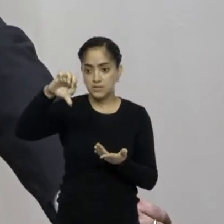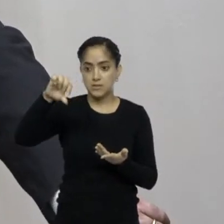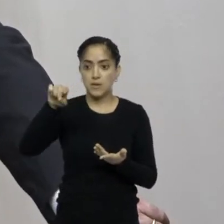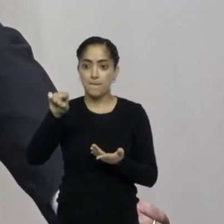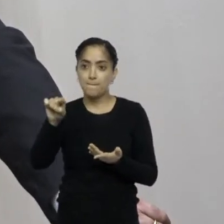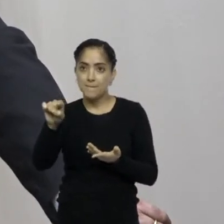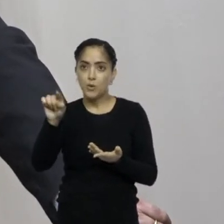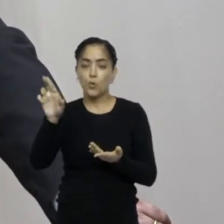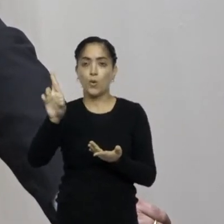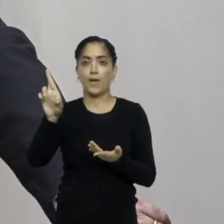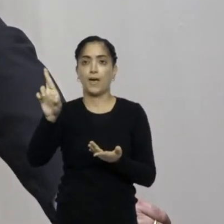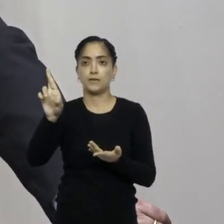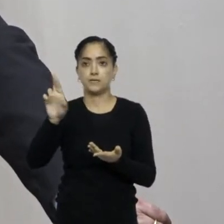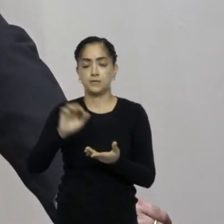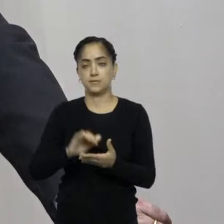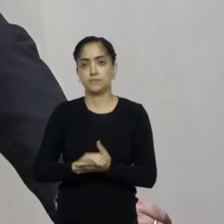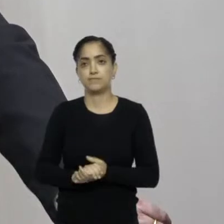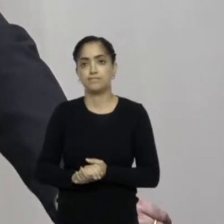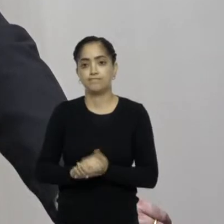R$ 859 mil